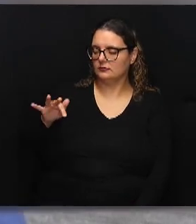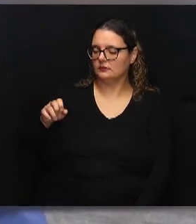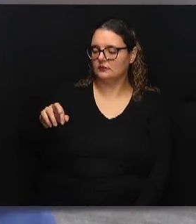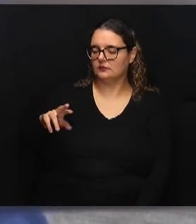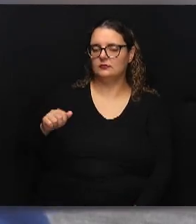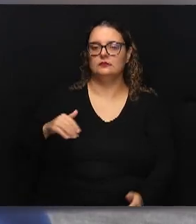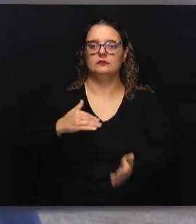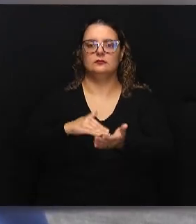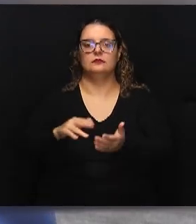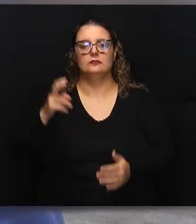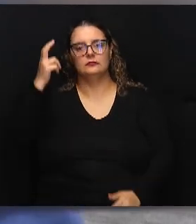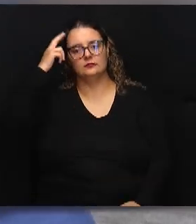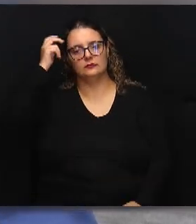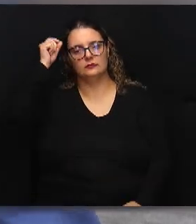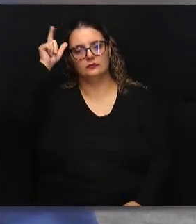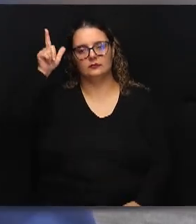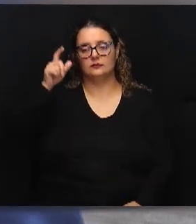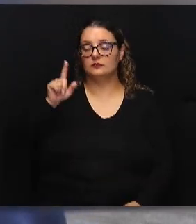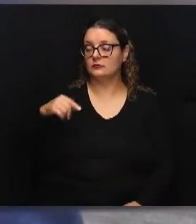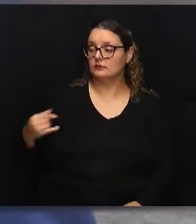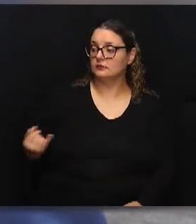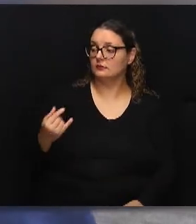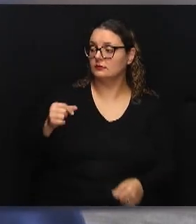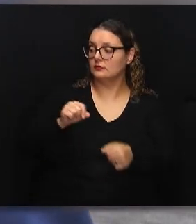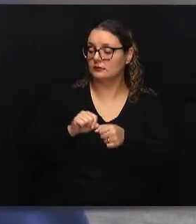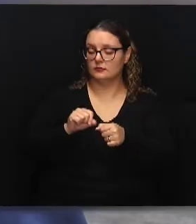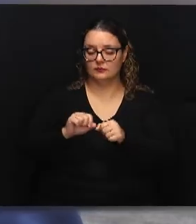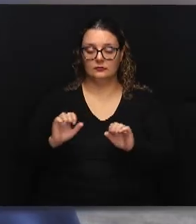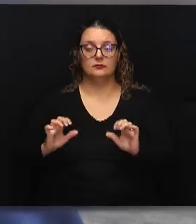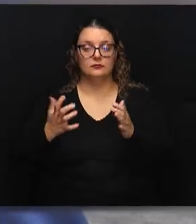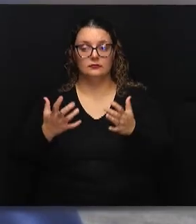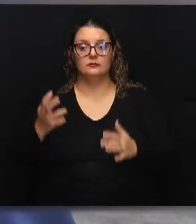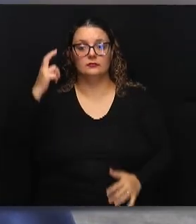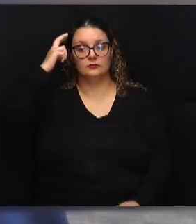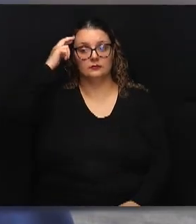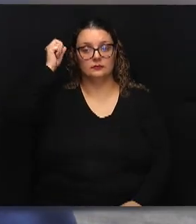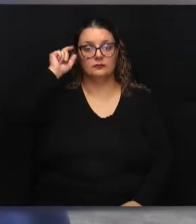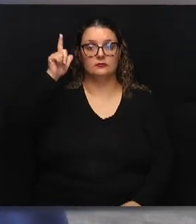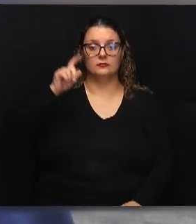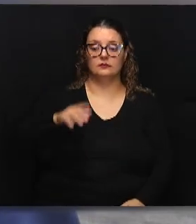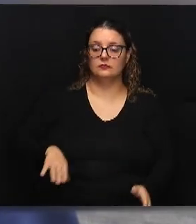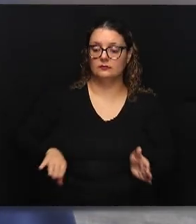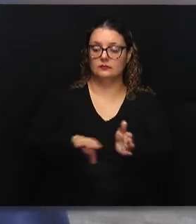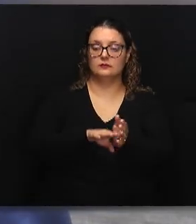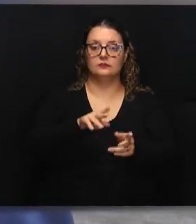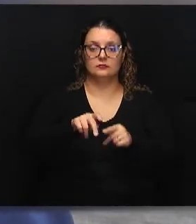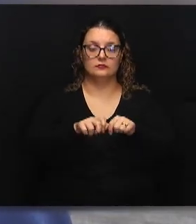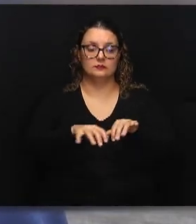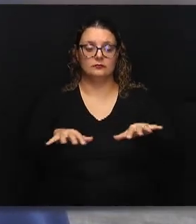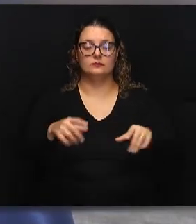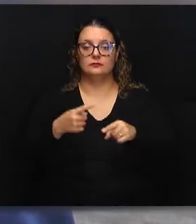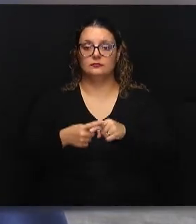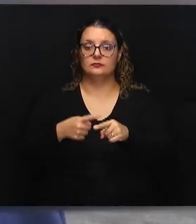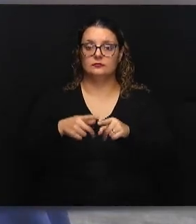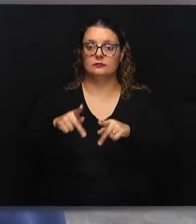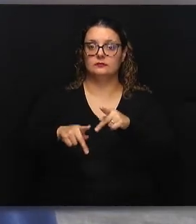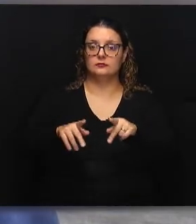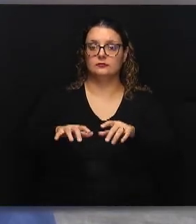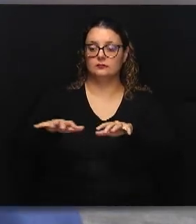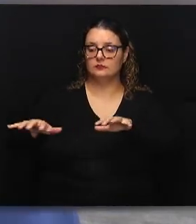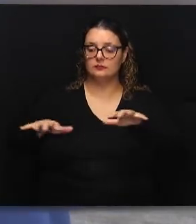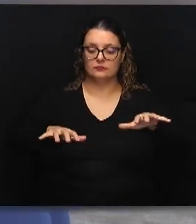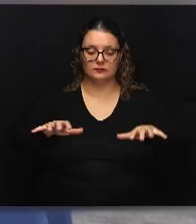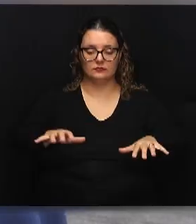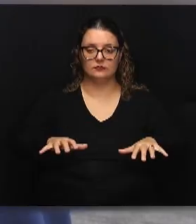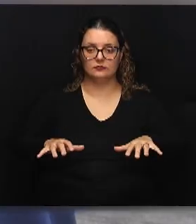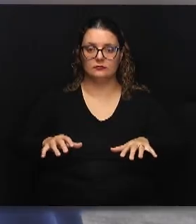uma plataforma muito importante, porque a gente precisa fazer com que os eventos culturais cheguem na população. Porque a população está segmentada nos eventos,